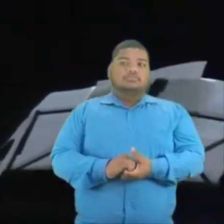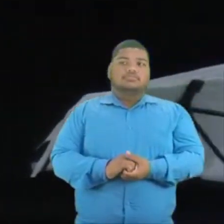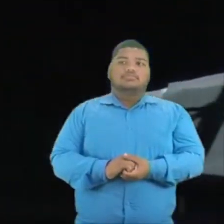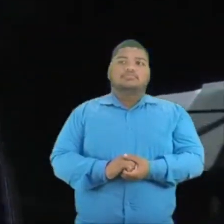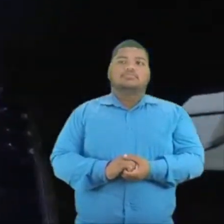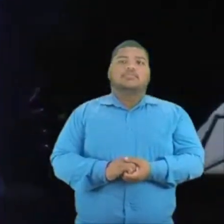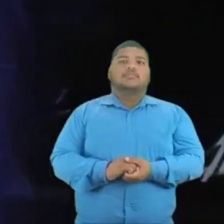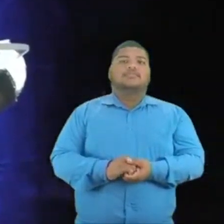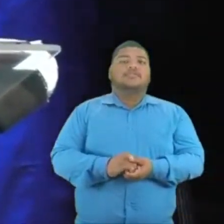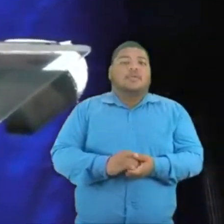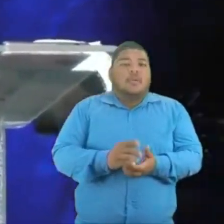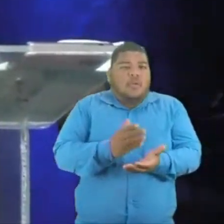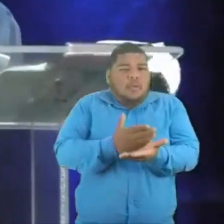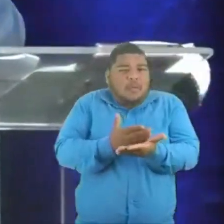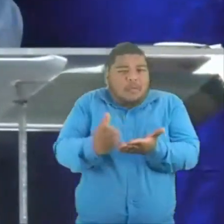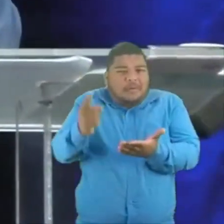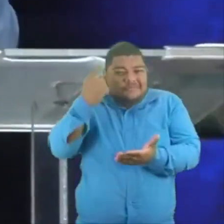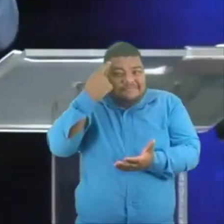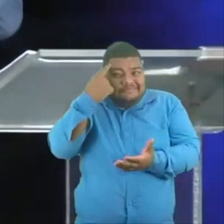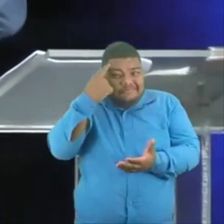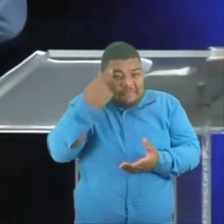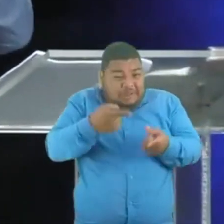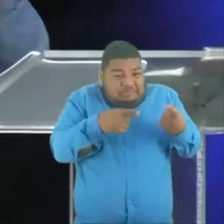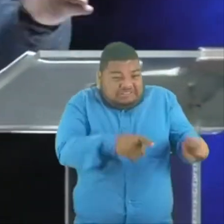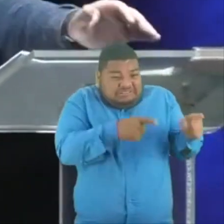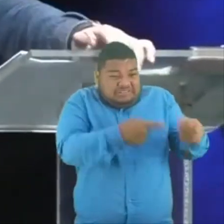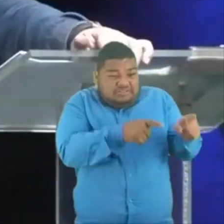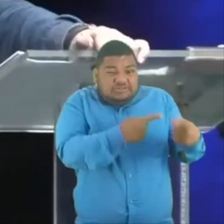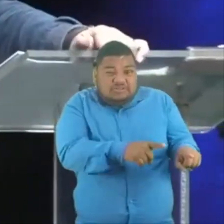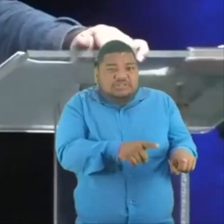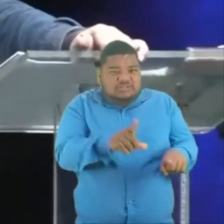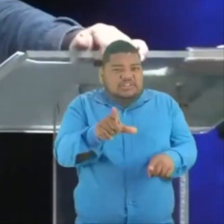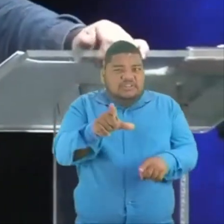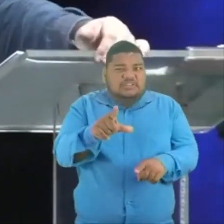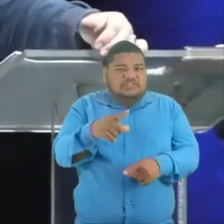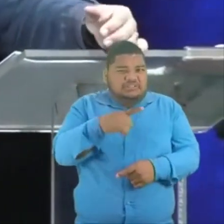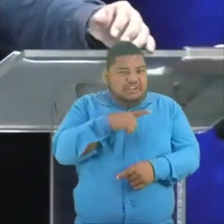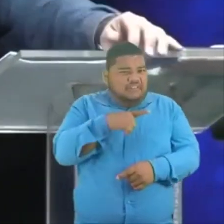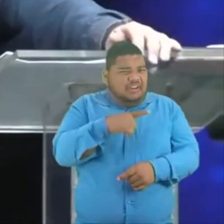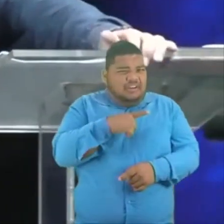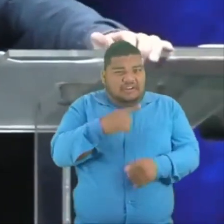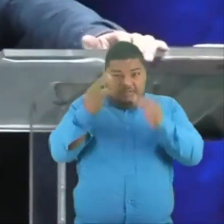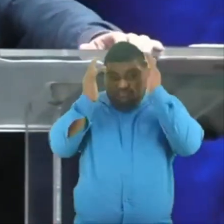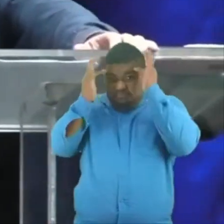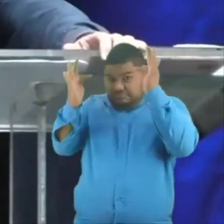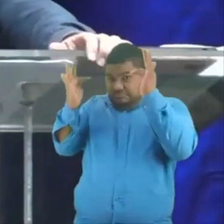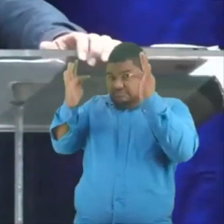Comece a pensar nas perseguições que você está passando. Está valendo a pena?